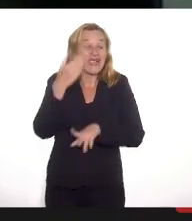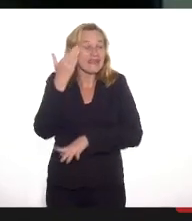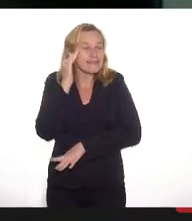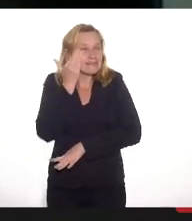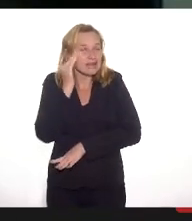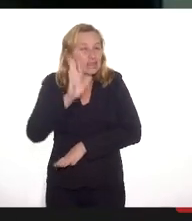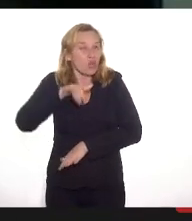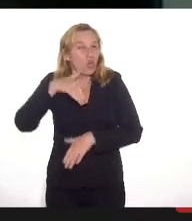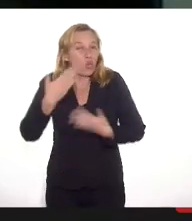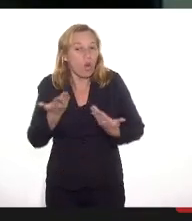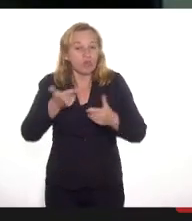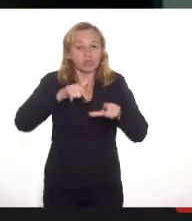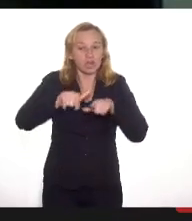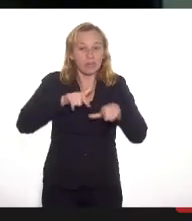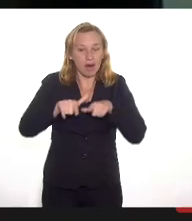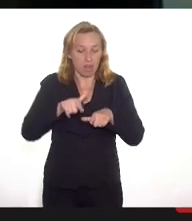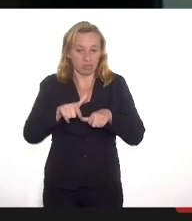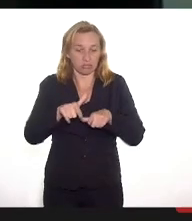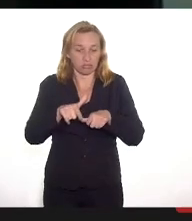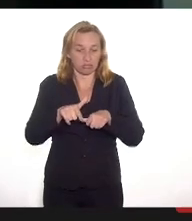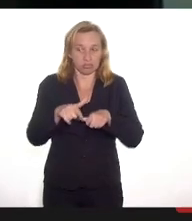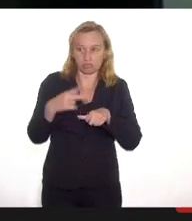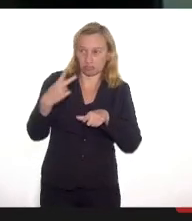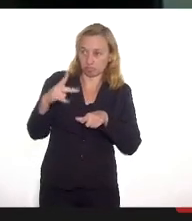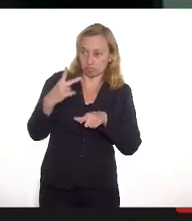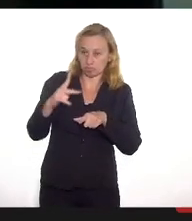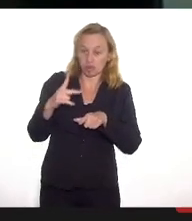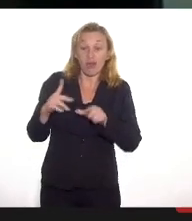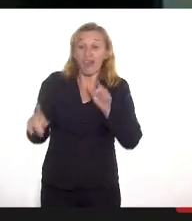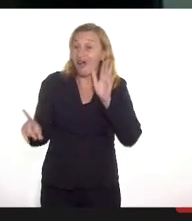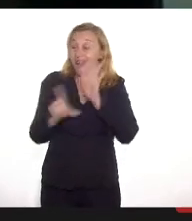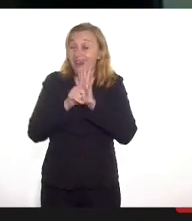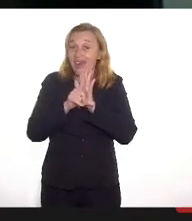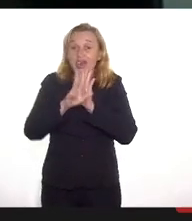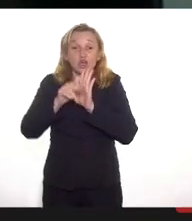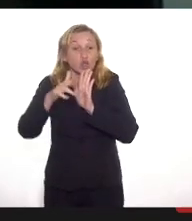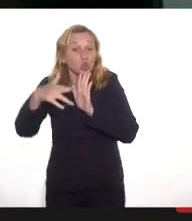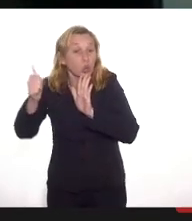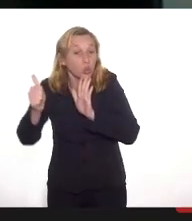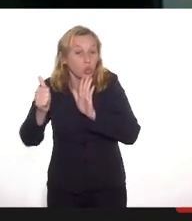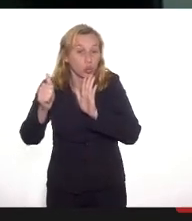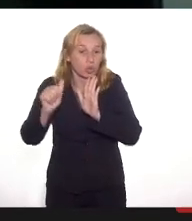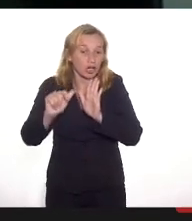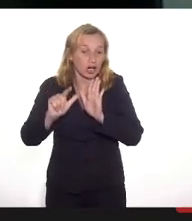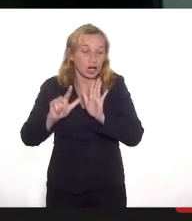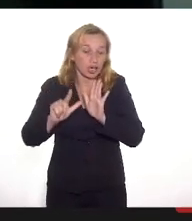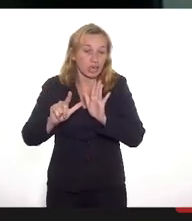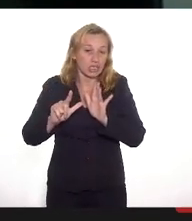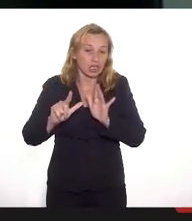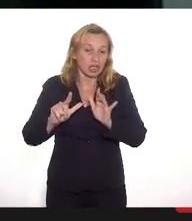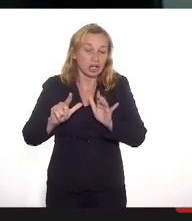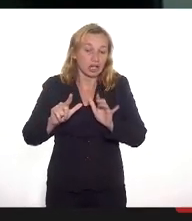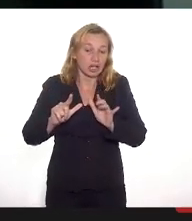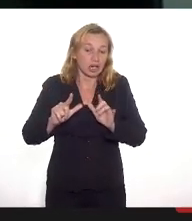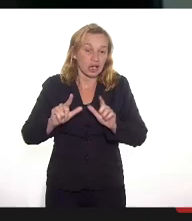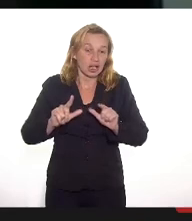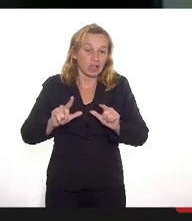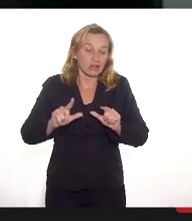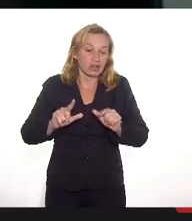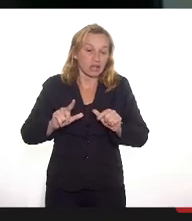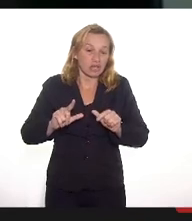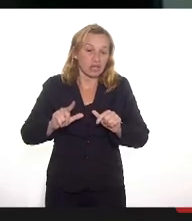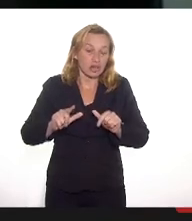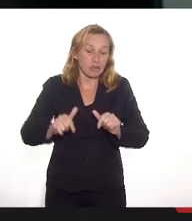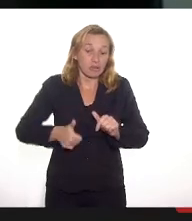qual é o papel do legislador a lei ela nunca se antecipa ao fato social a